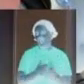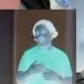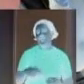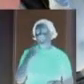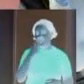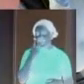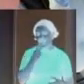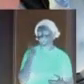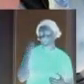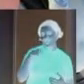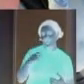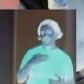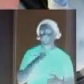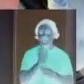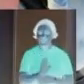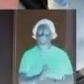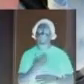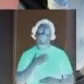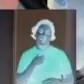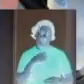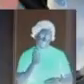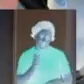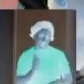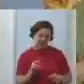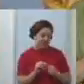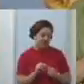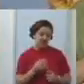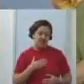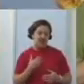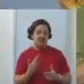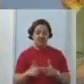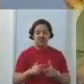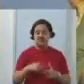insultando, e vem ajudar, e eu? Nós já temos nossa casa.